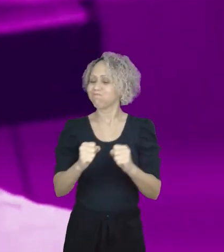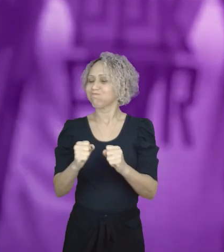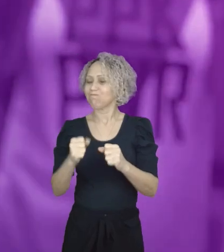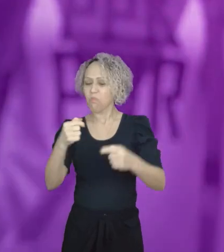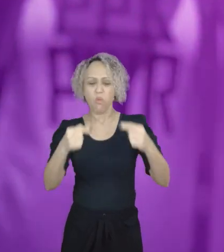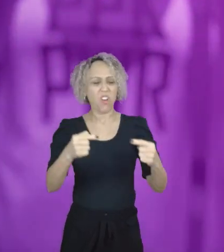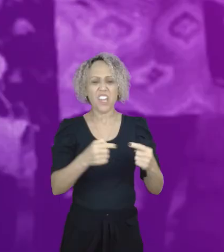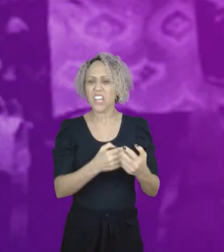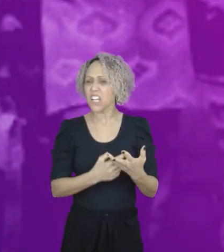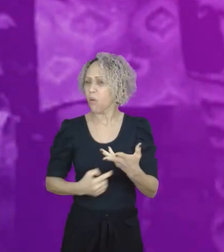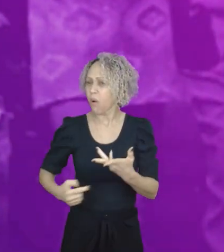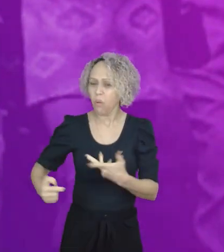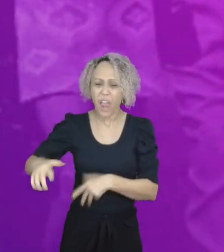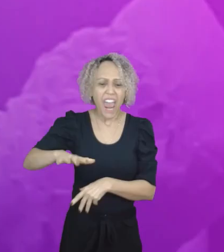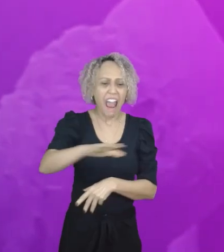poder.